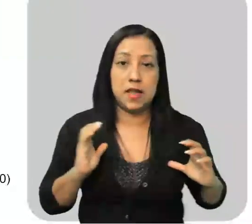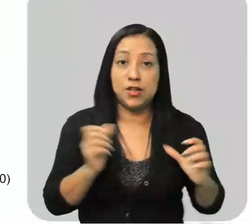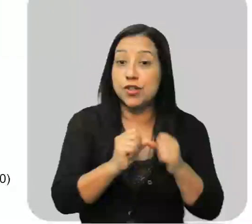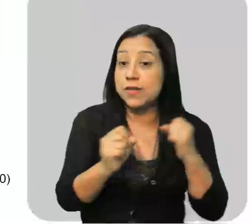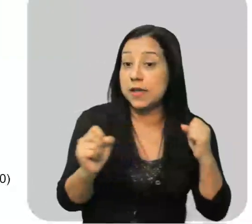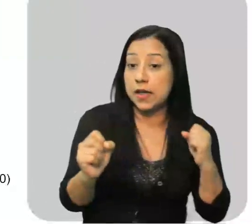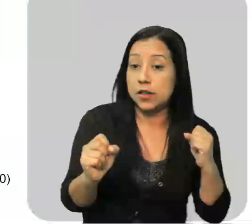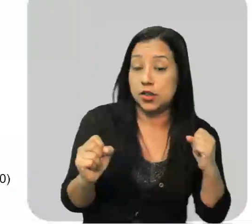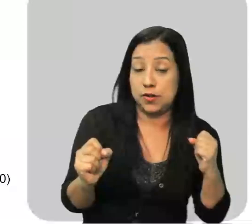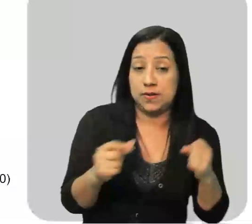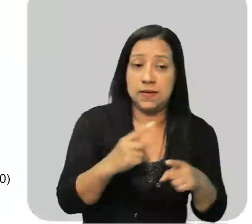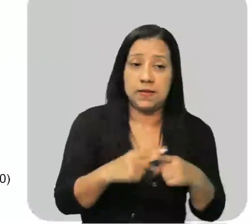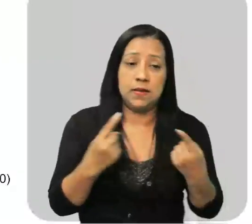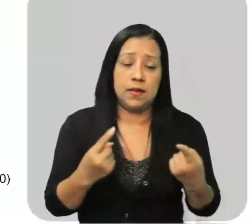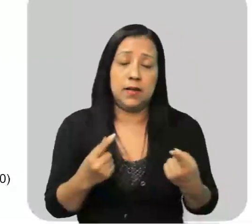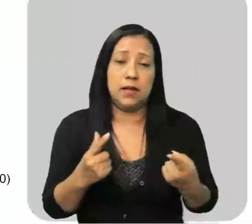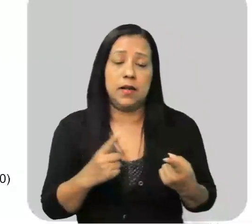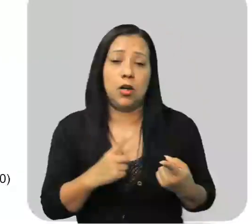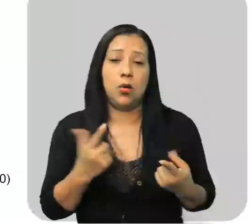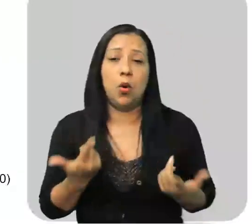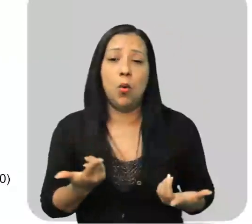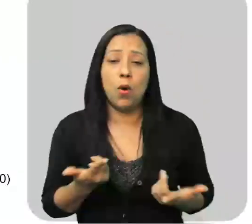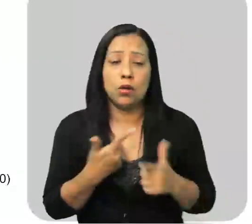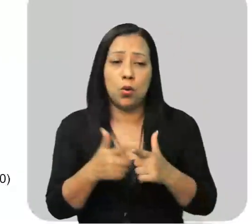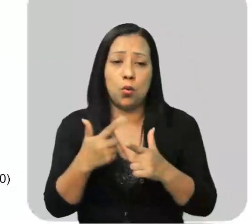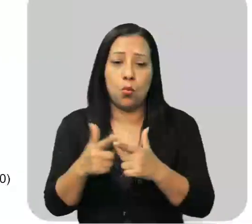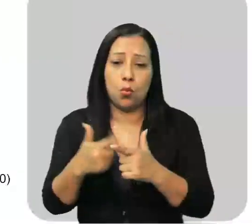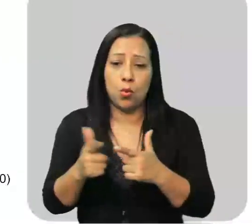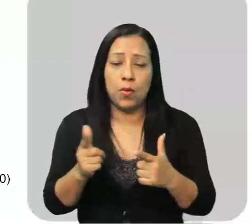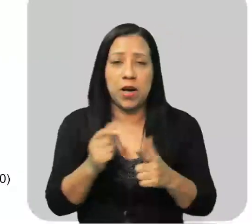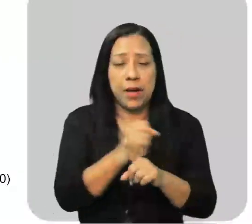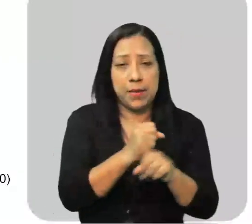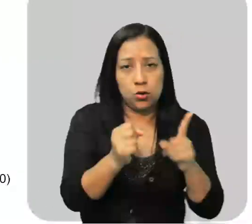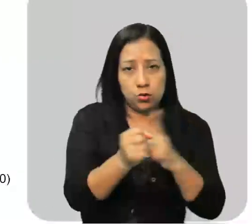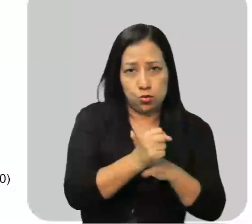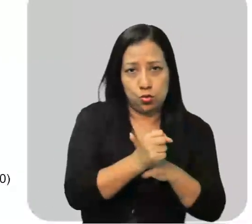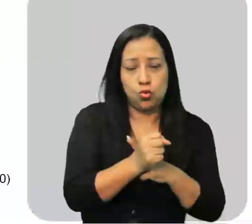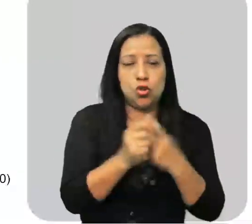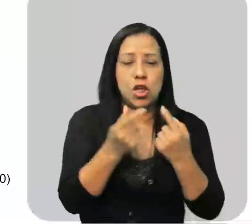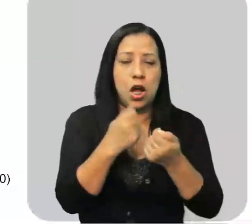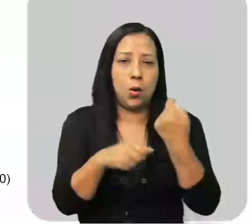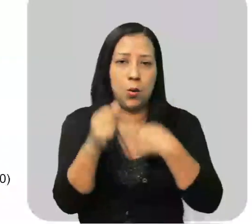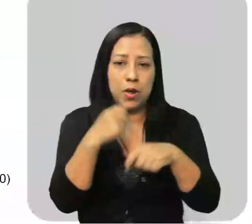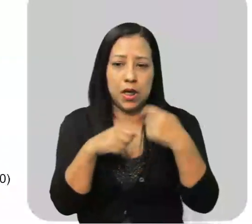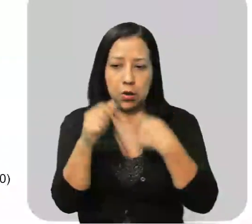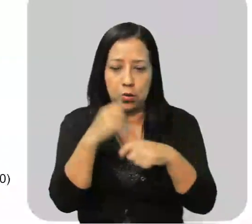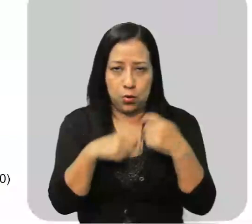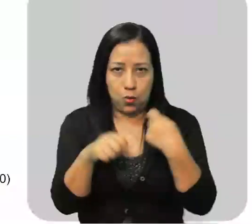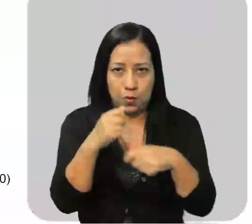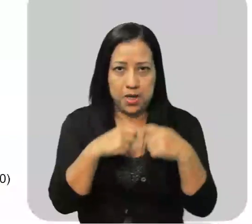mais sérios problemas das grandes cidades. Entre as principais causas